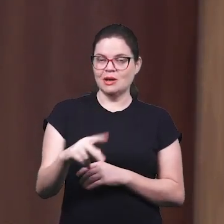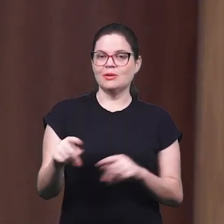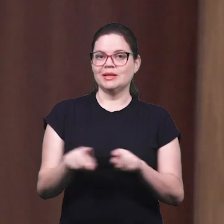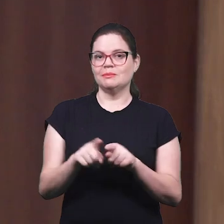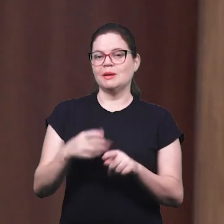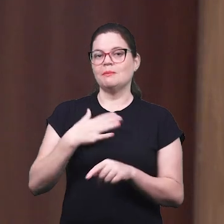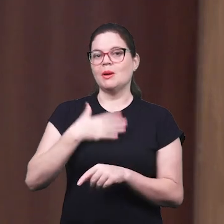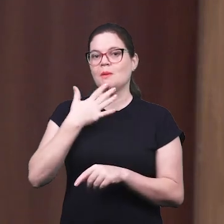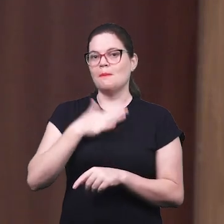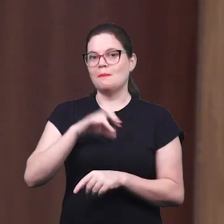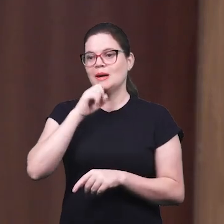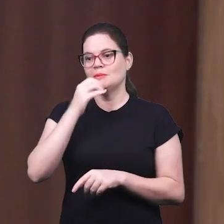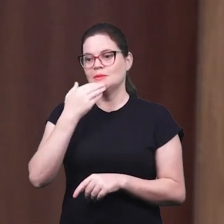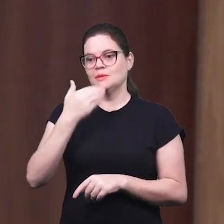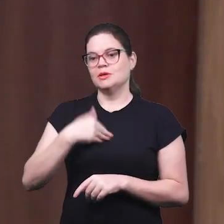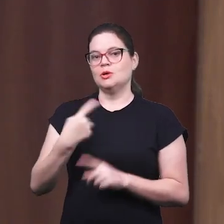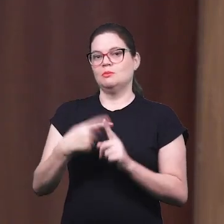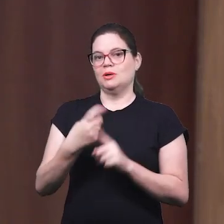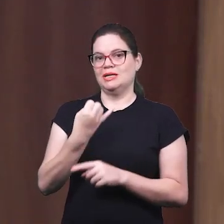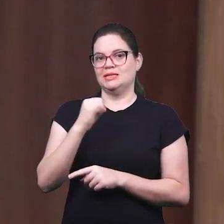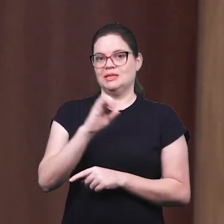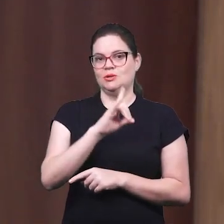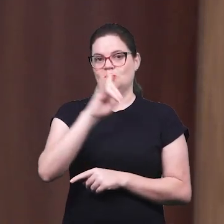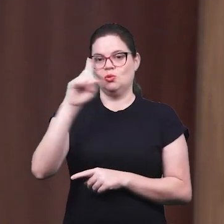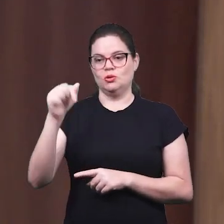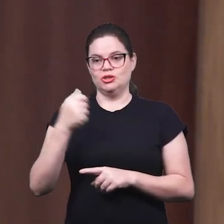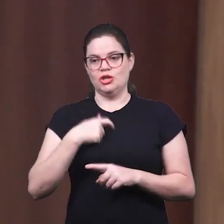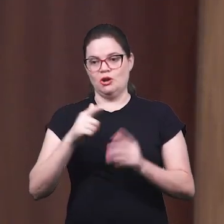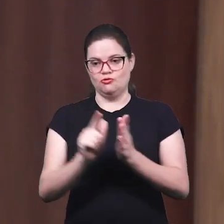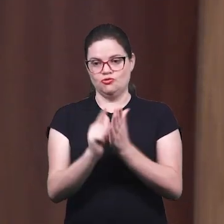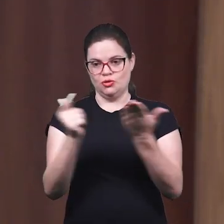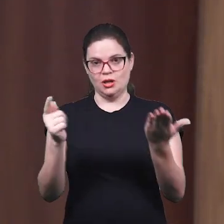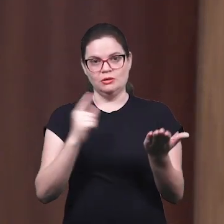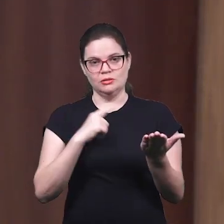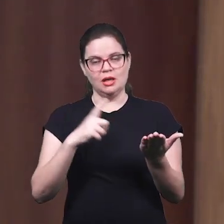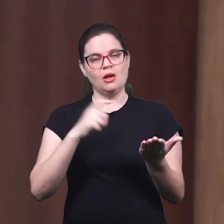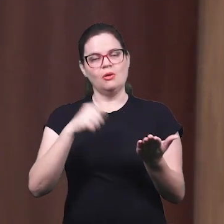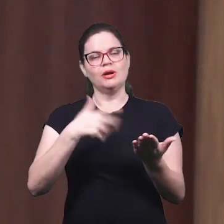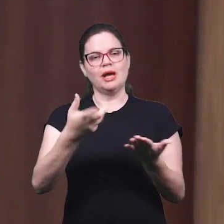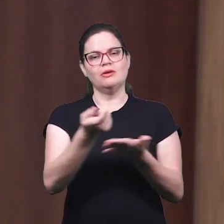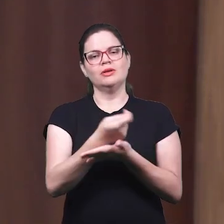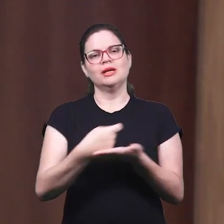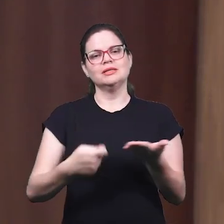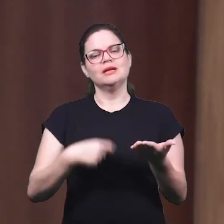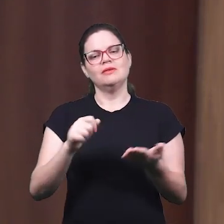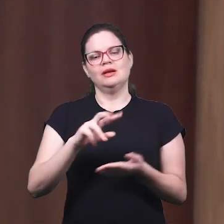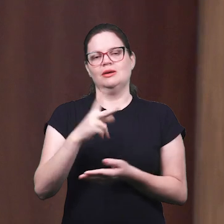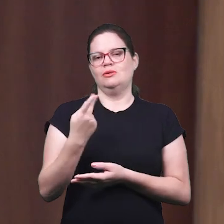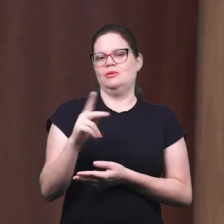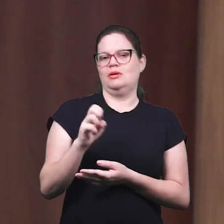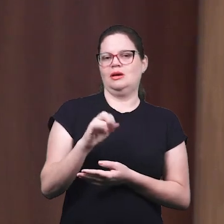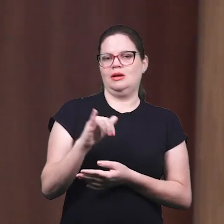pai sempre dizia assim, se um dia eu tiver um jornal, o colunista será Hélio Doria. Muito bom. As coisas acontecem. O que a gente vê